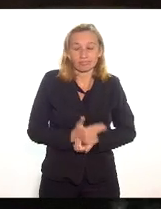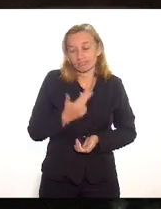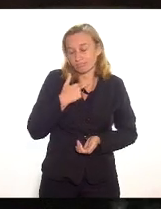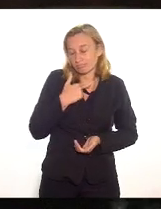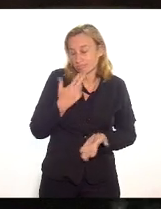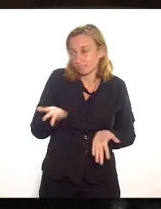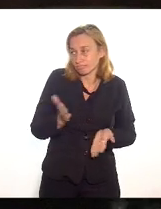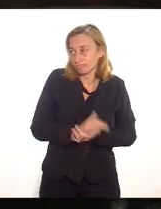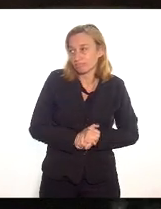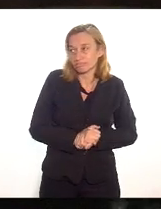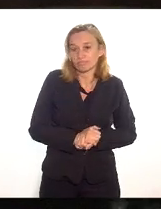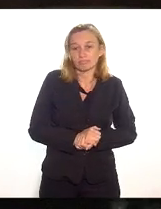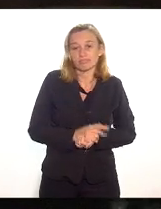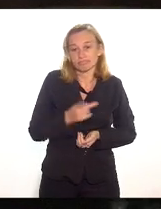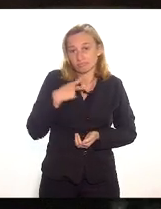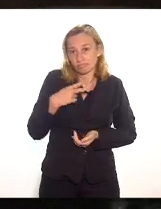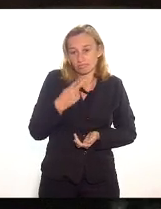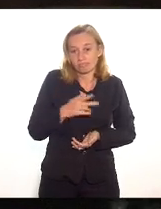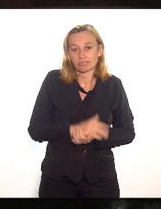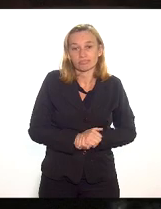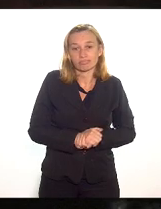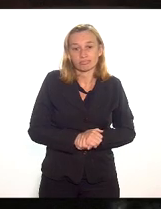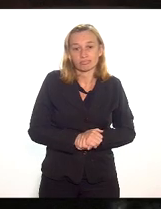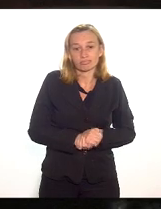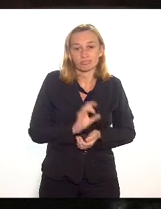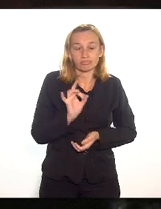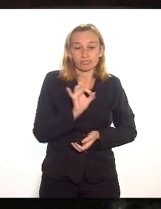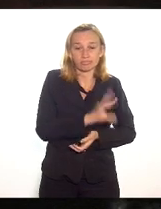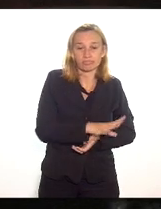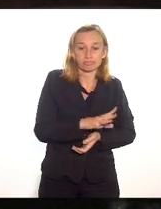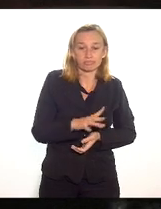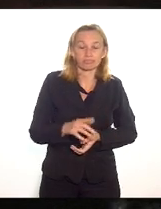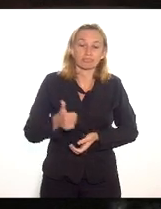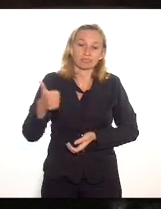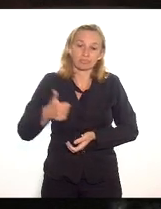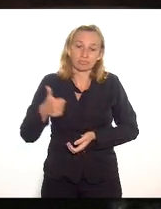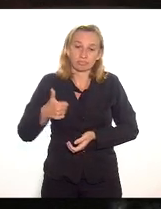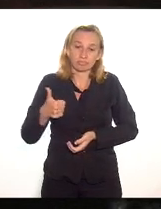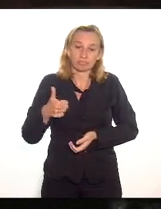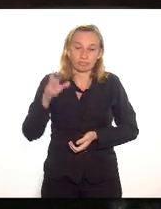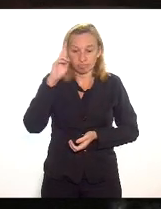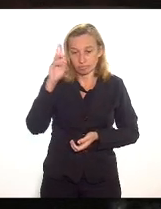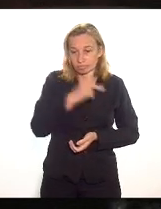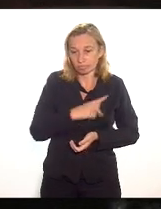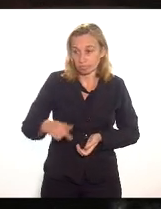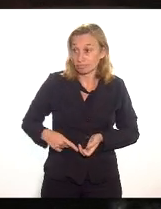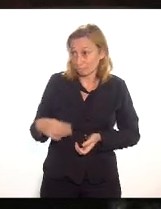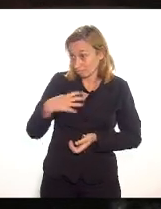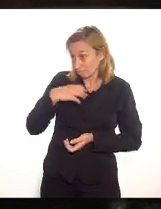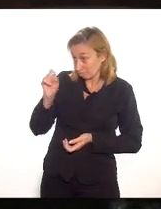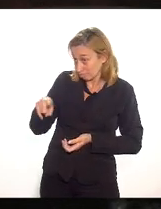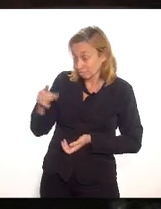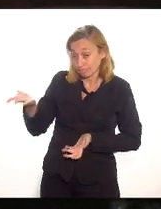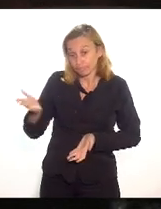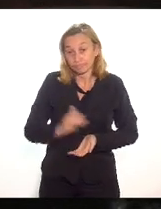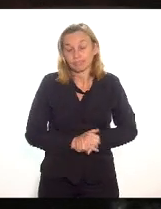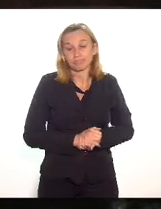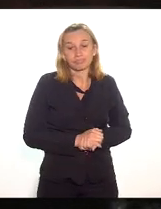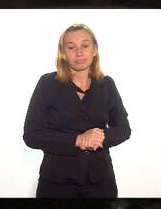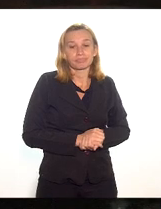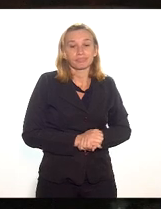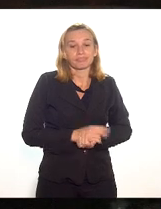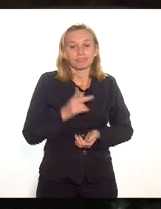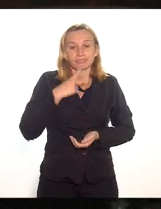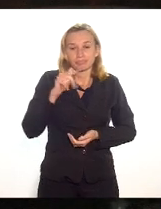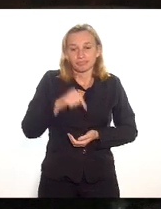deixar, não podia deixar de falar, e os últimos serão os primeiros, né, presidente, nesse sentido, de